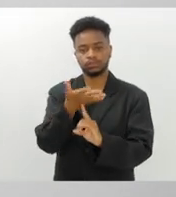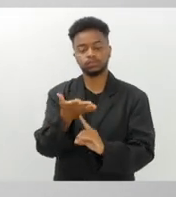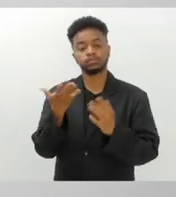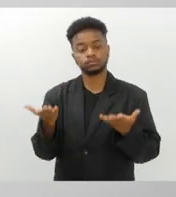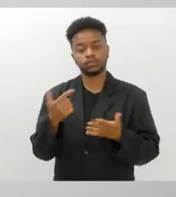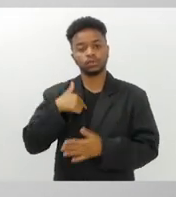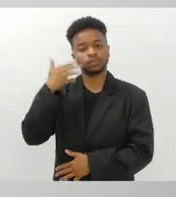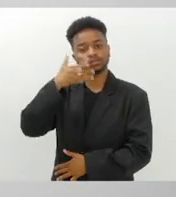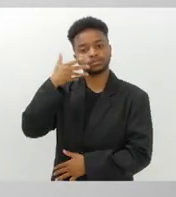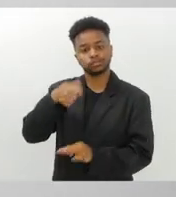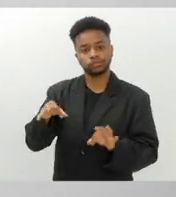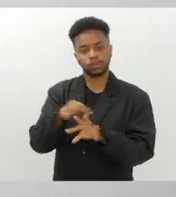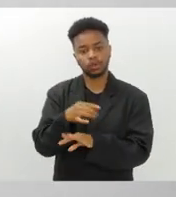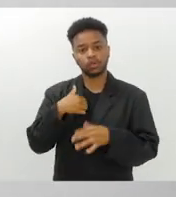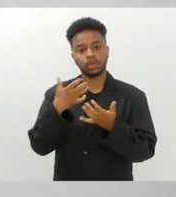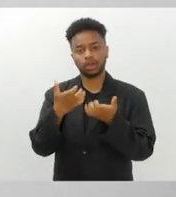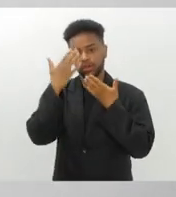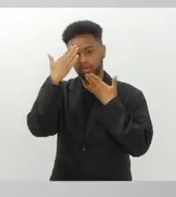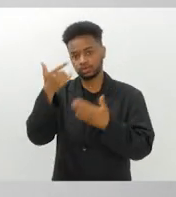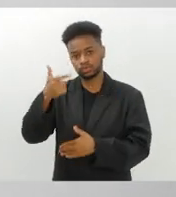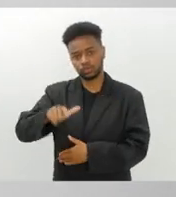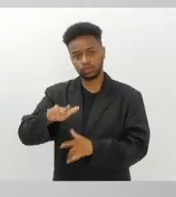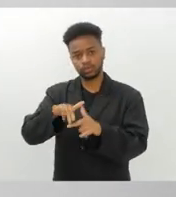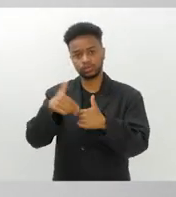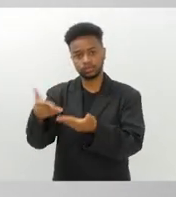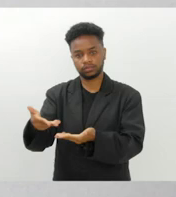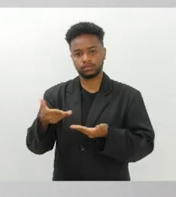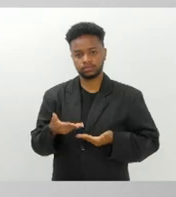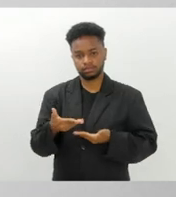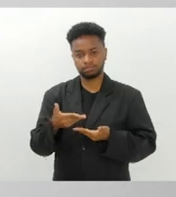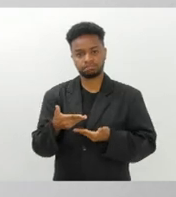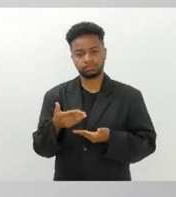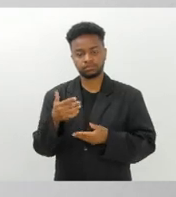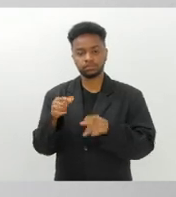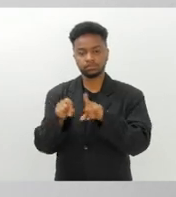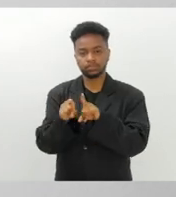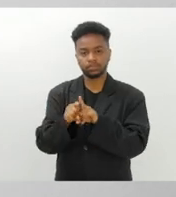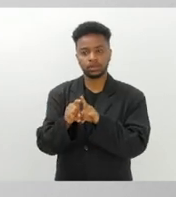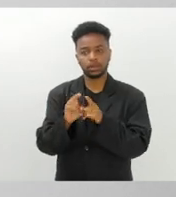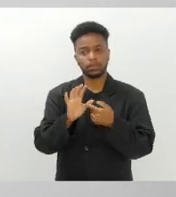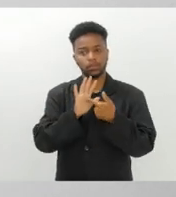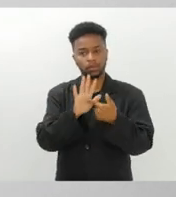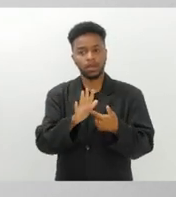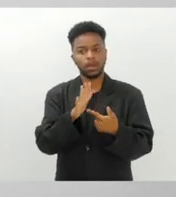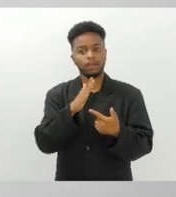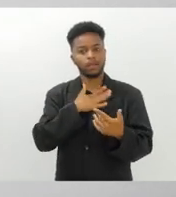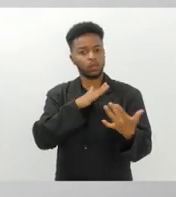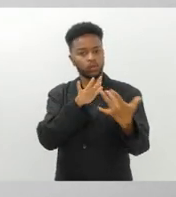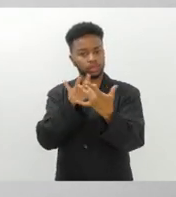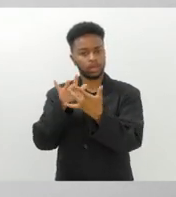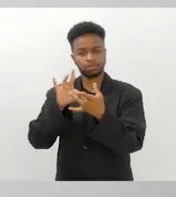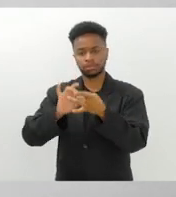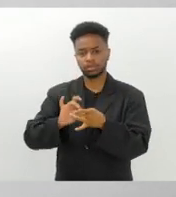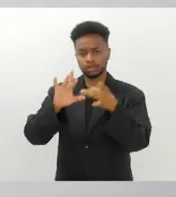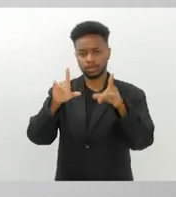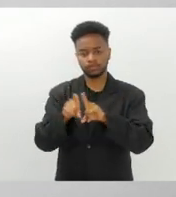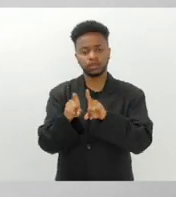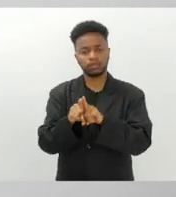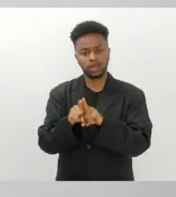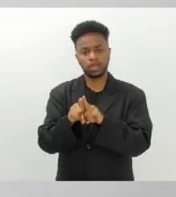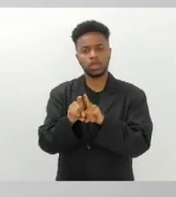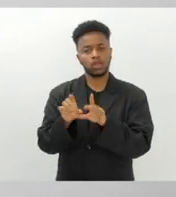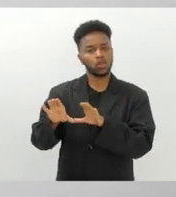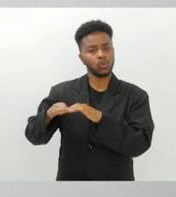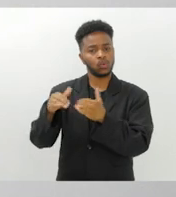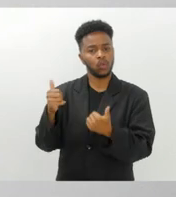minhas palavras. Queria agradecer mais uma vez o convite e deixar aqui o contato, minha disposição aqui, disposição da minha